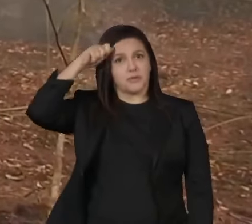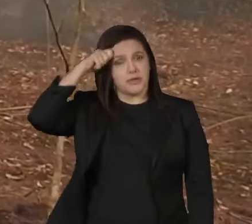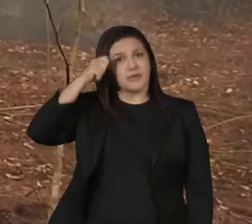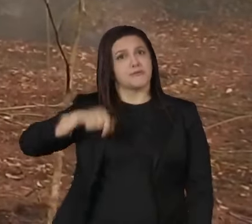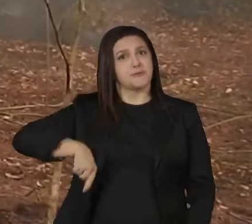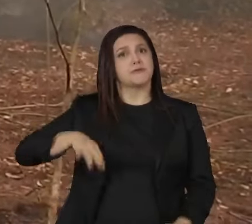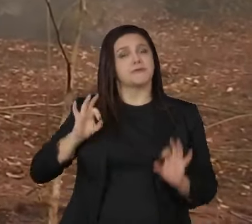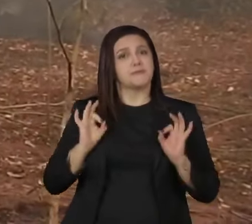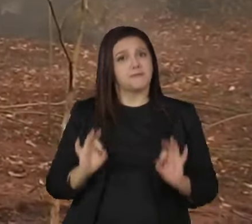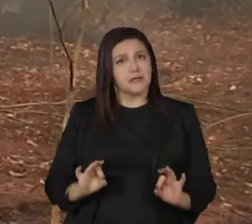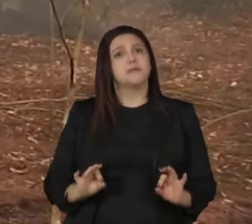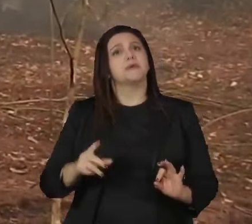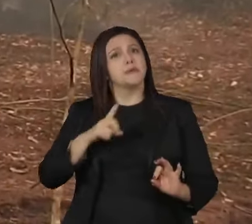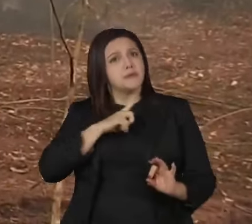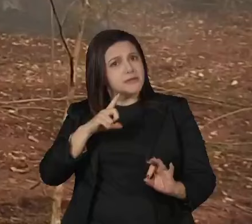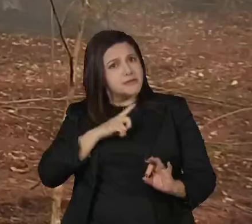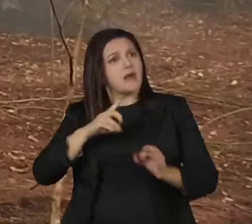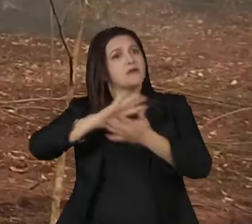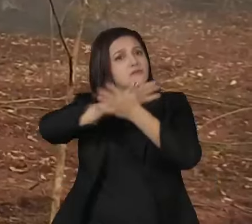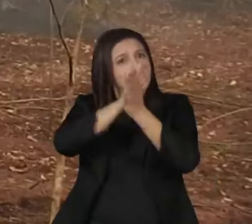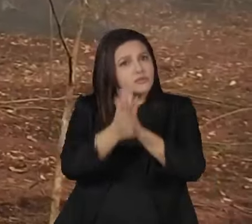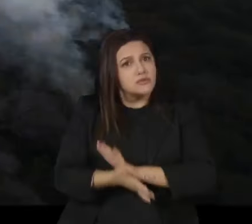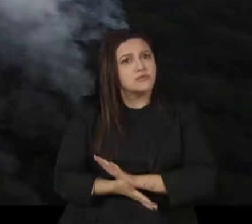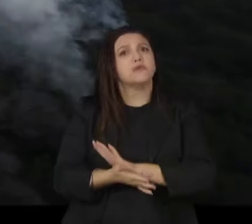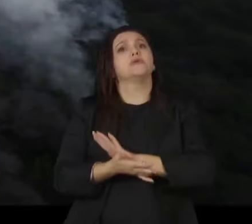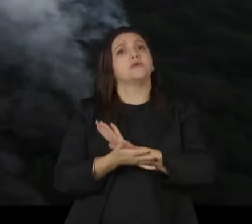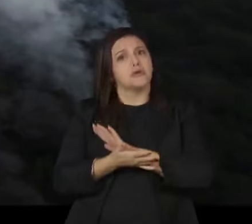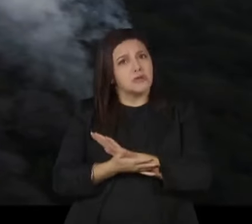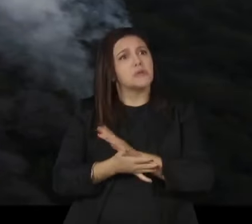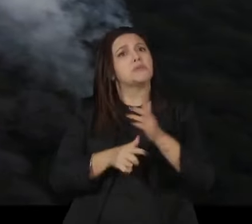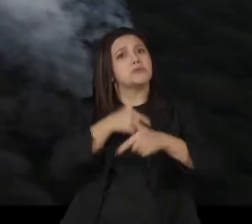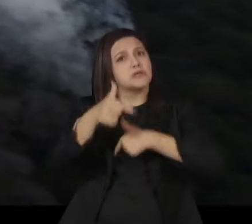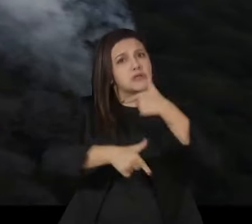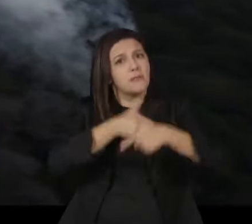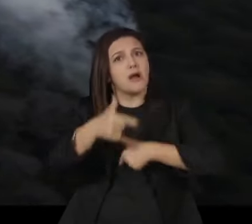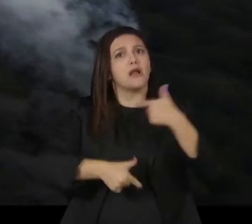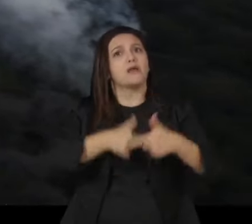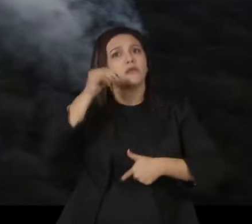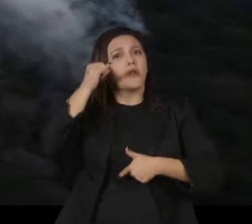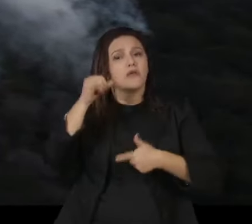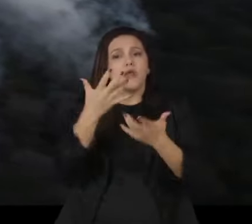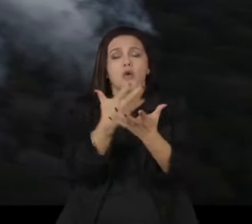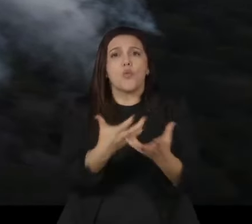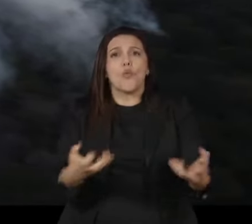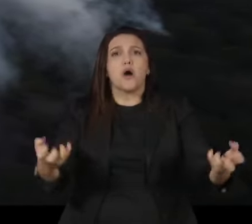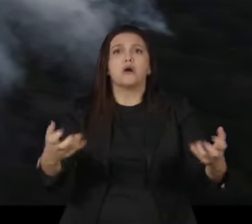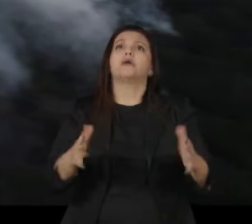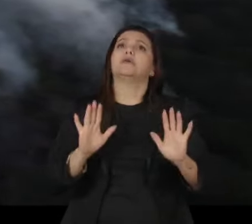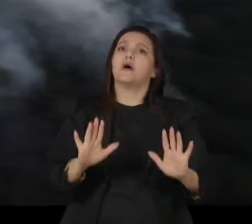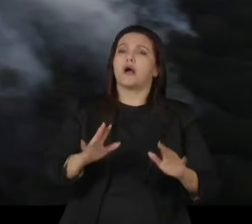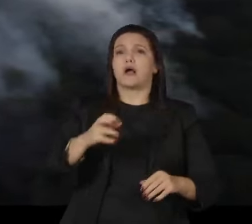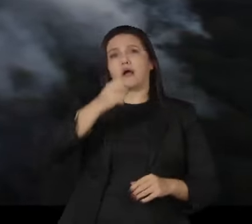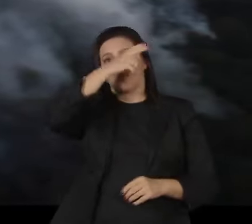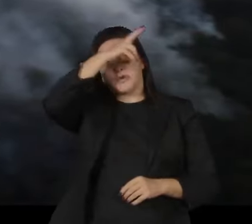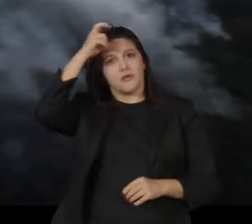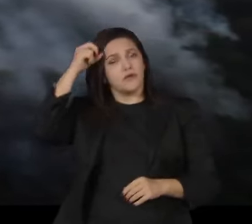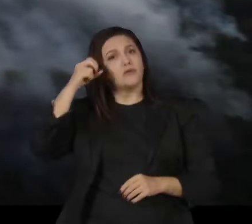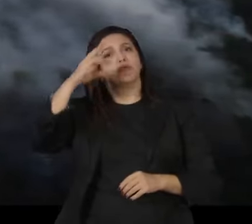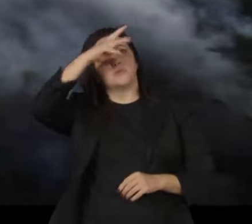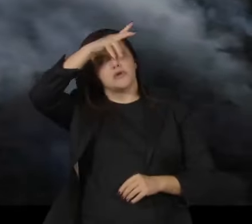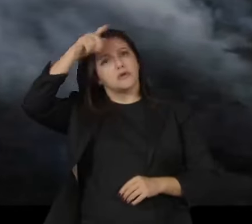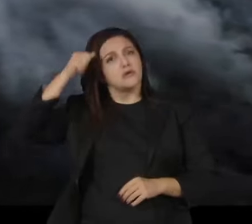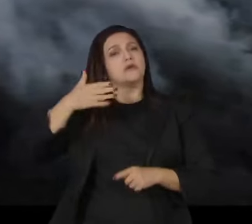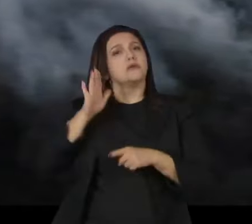agido para prevenir e combater as queimadas a prefeitura de Manaus disse que está disponível para colaborar